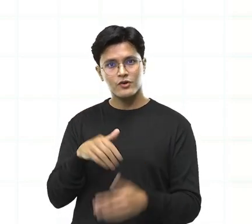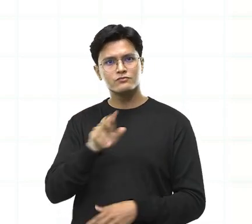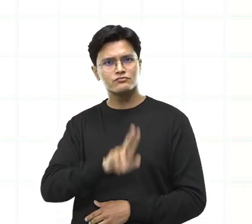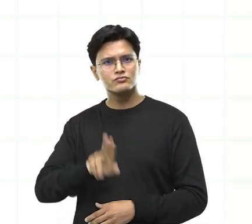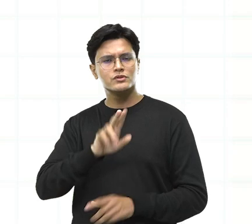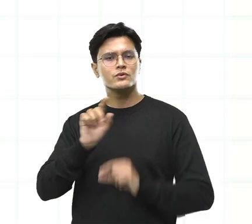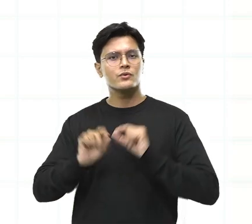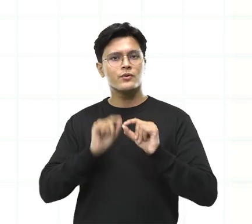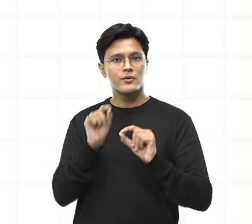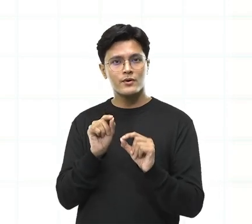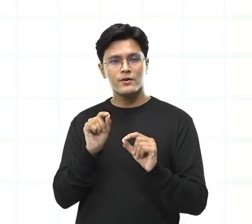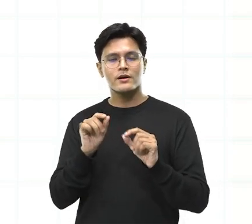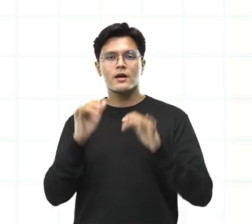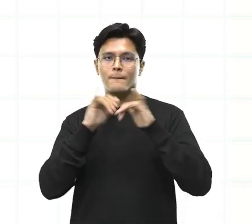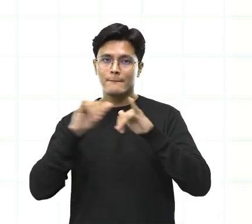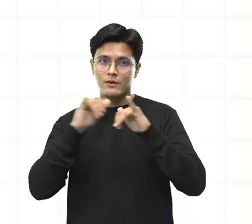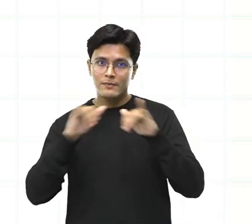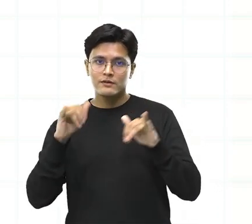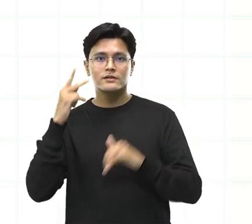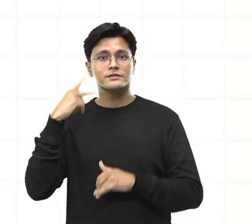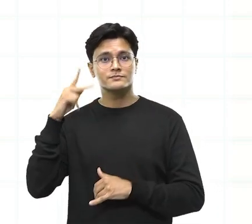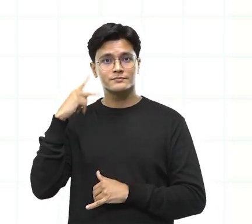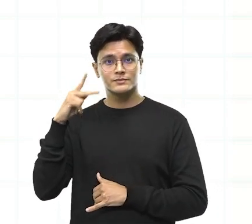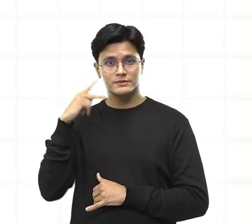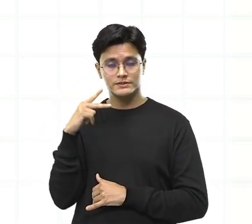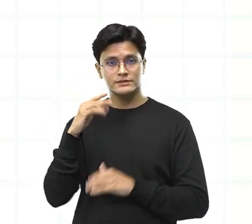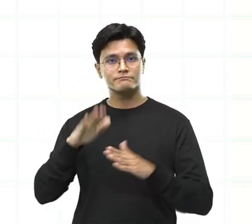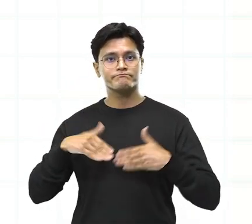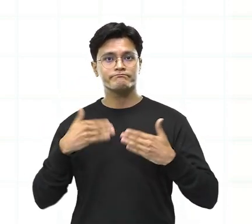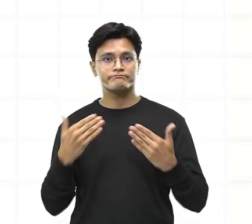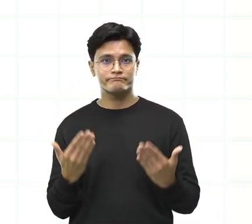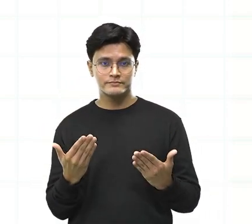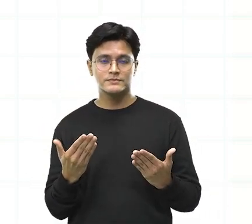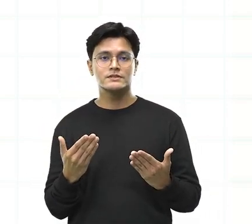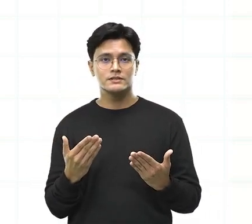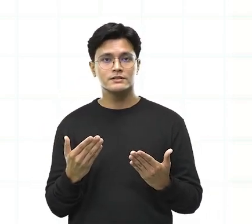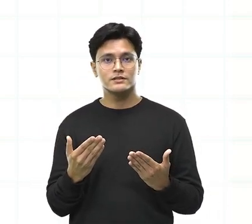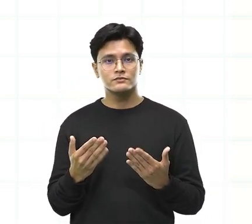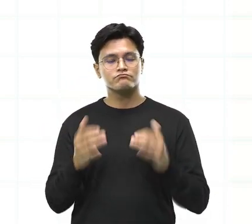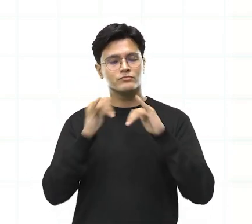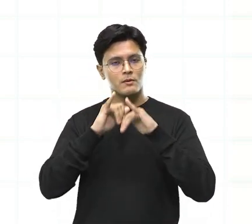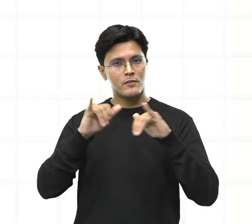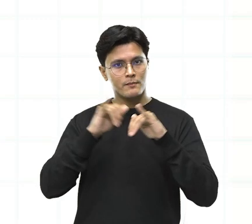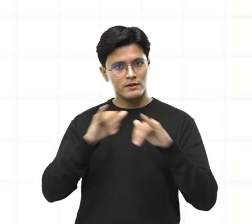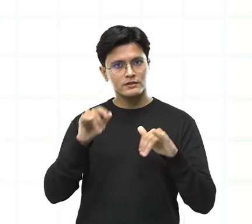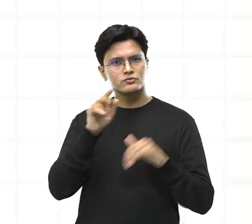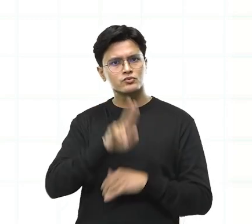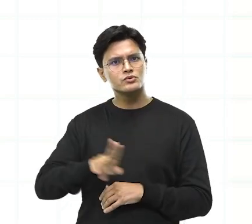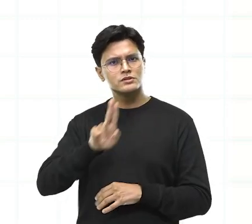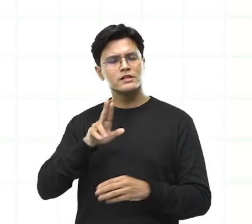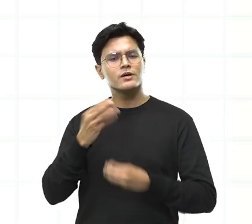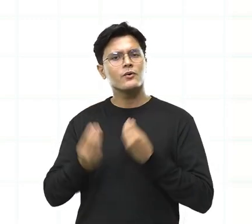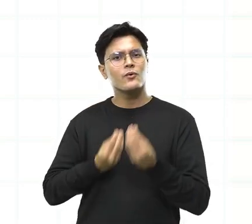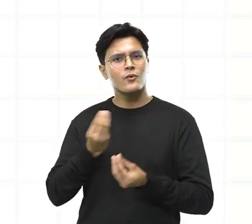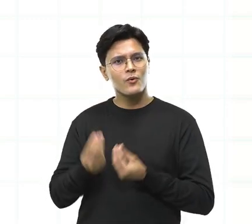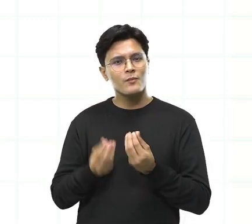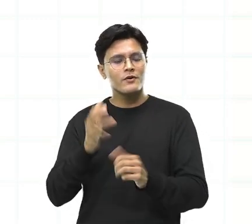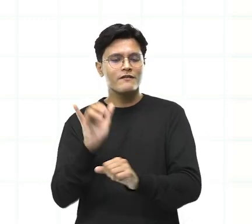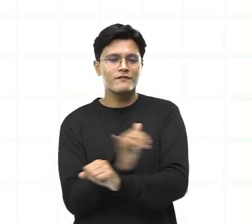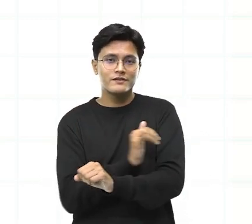propaganda política. Então, é nesse momento aqui que ela vai ser utilizada, que a propaganda vai ser utilizada como ferramenta